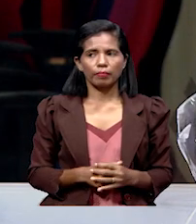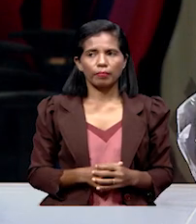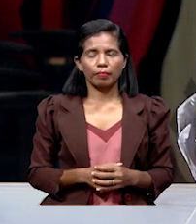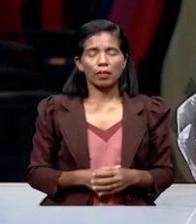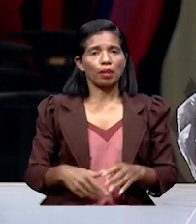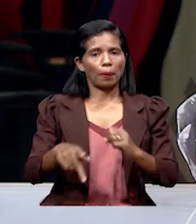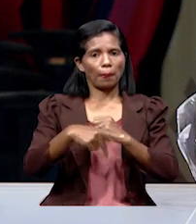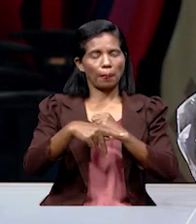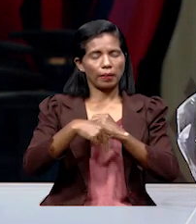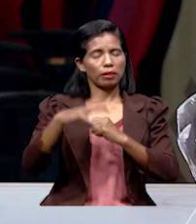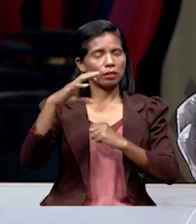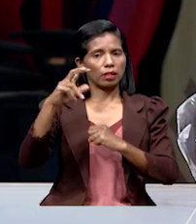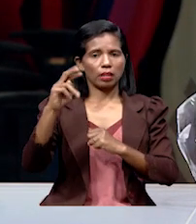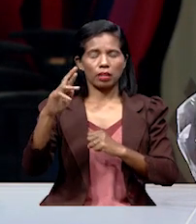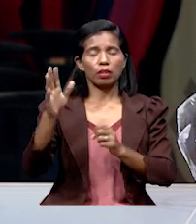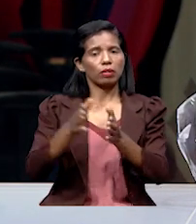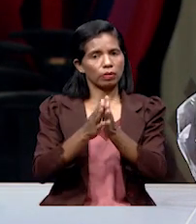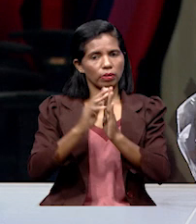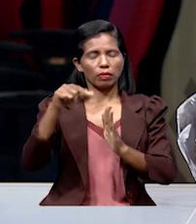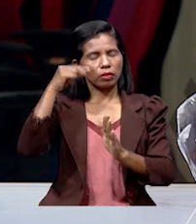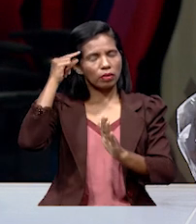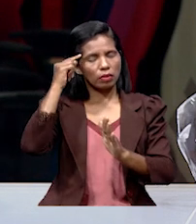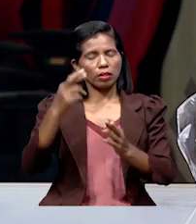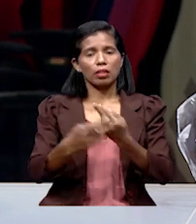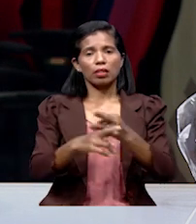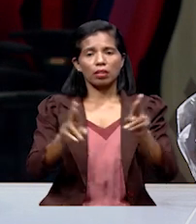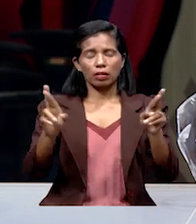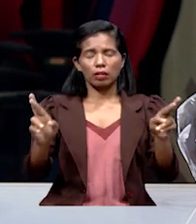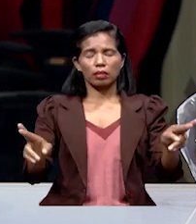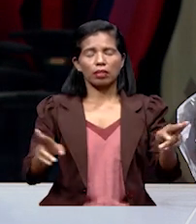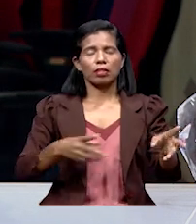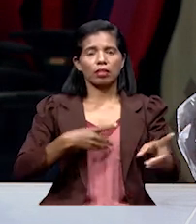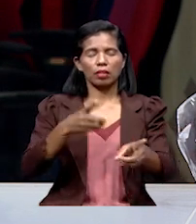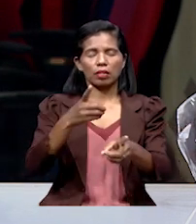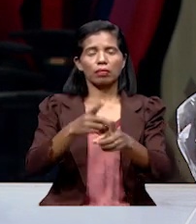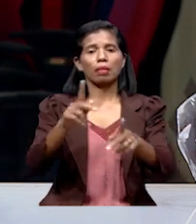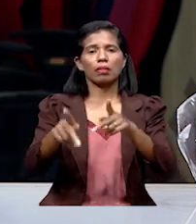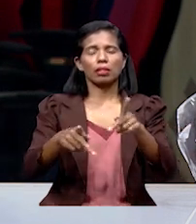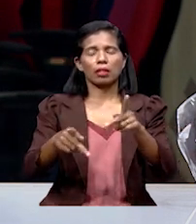Bancada Senarte exige governo resolve direito reclamante cesta básica.